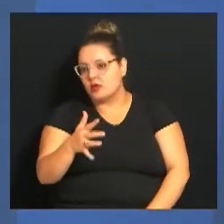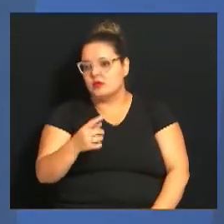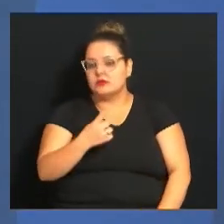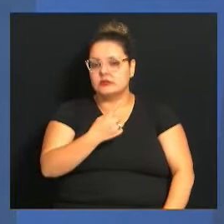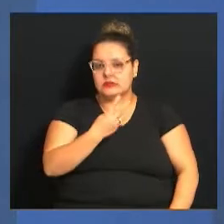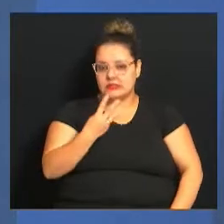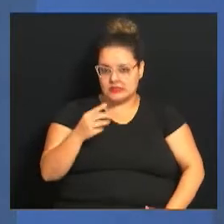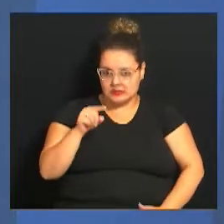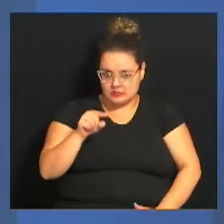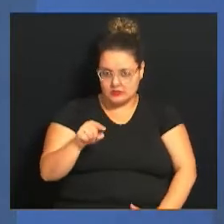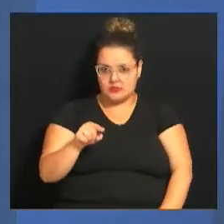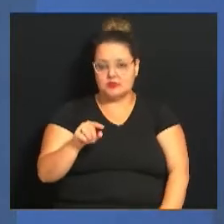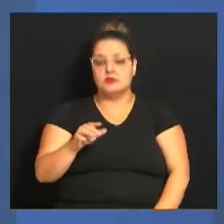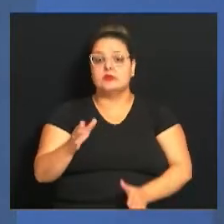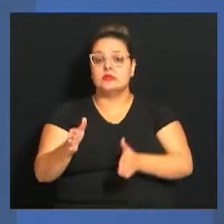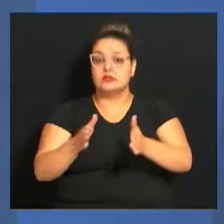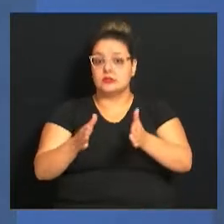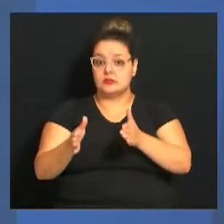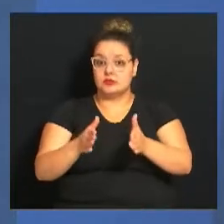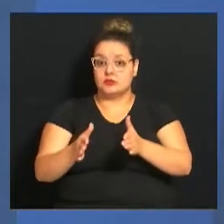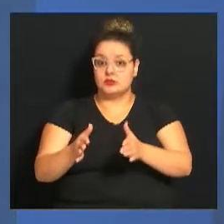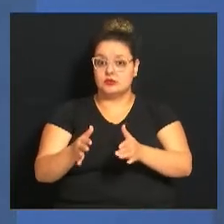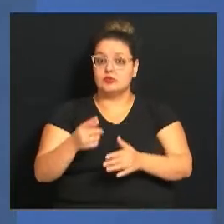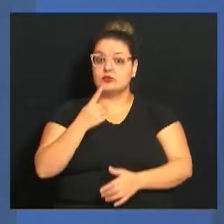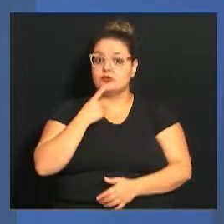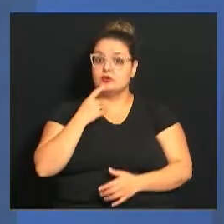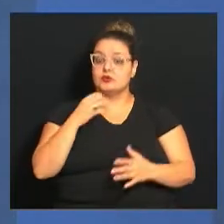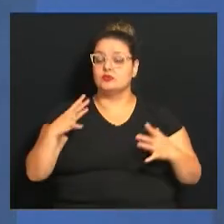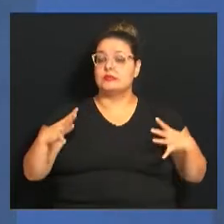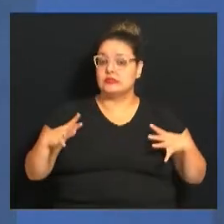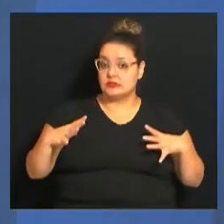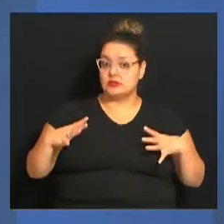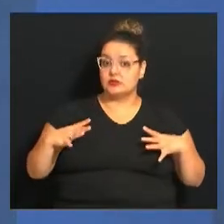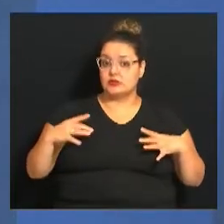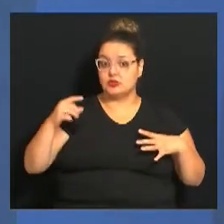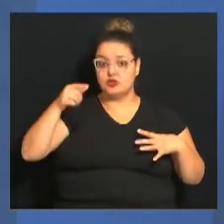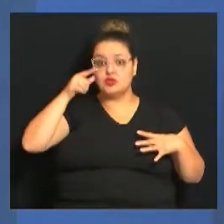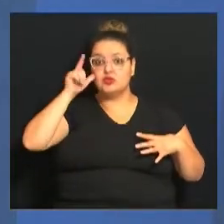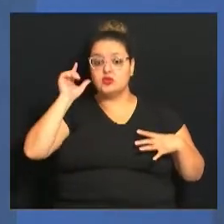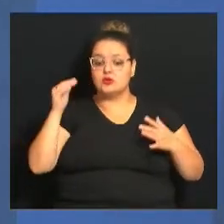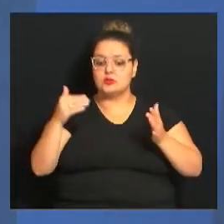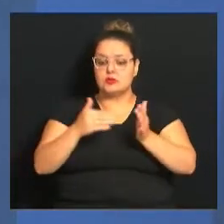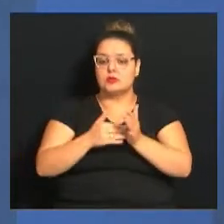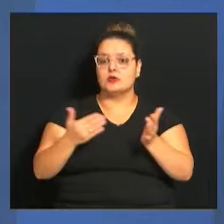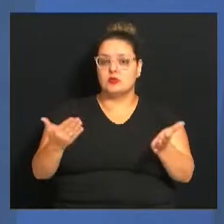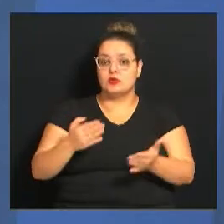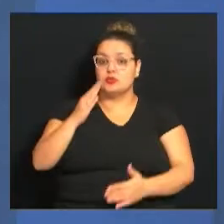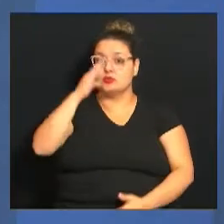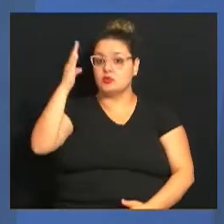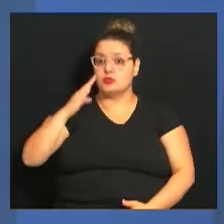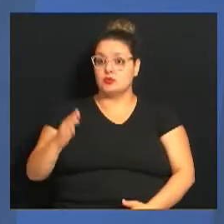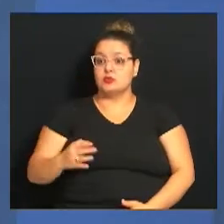casos durante esse período do feriadão. Nas últimas 24 horas, o Brasil registrou